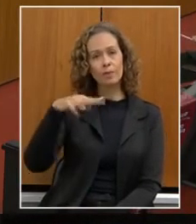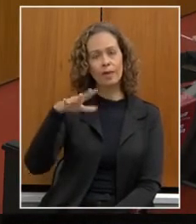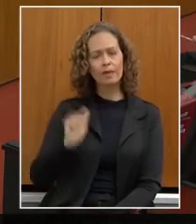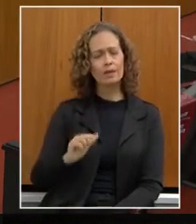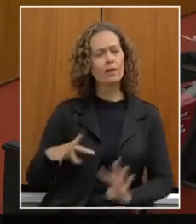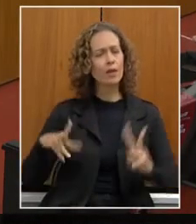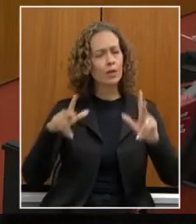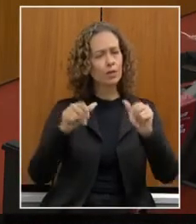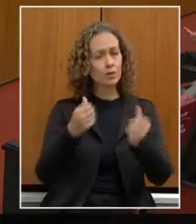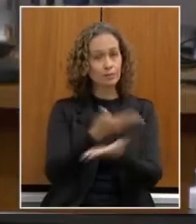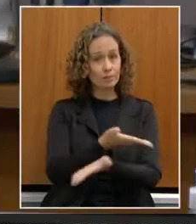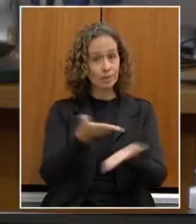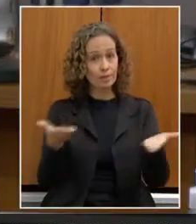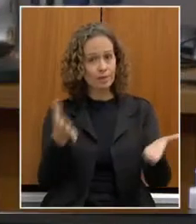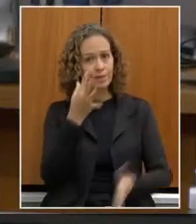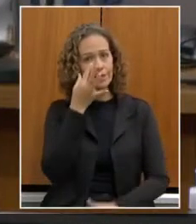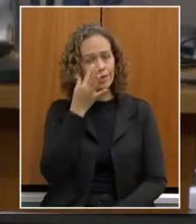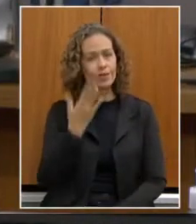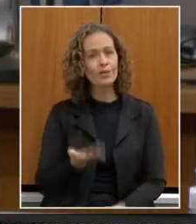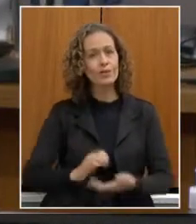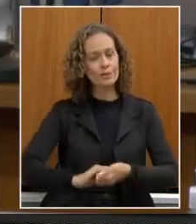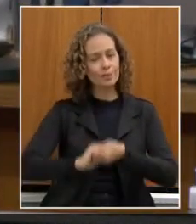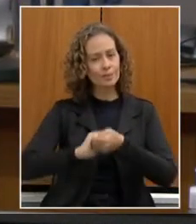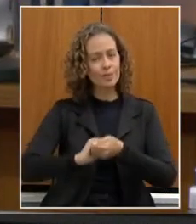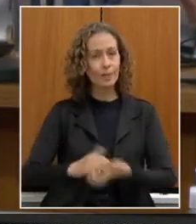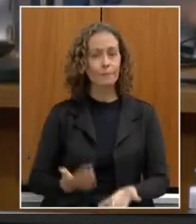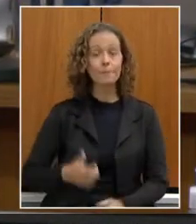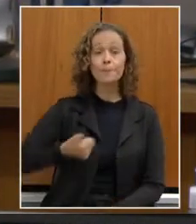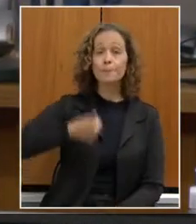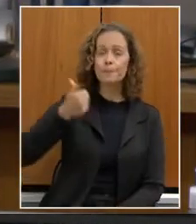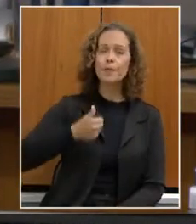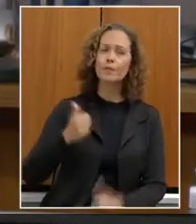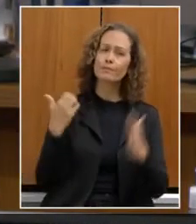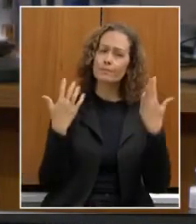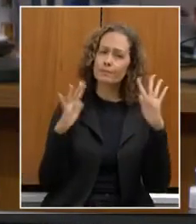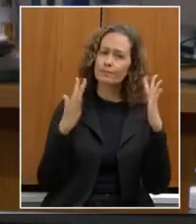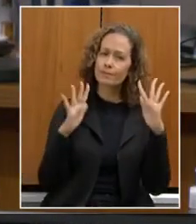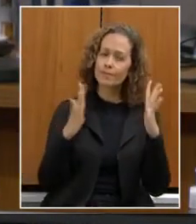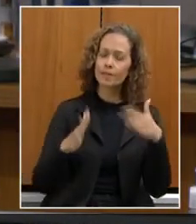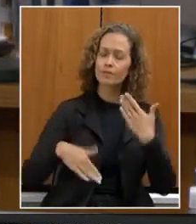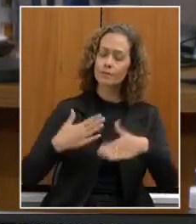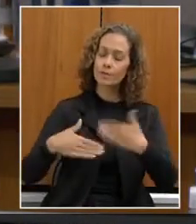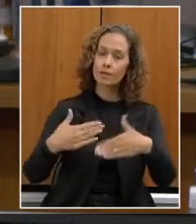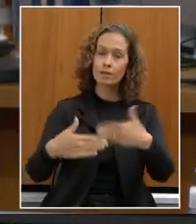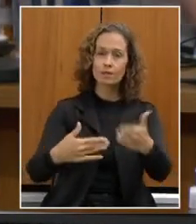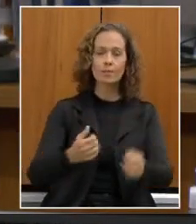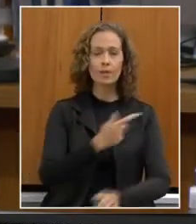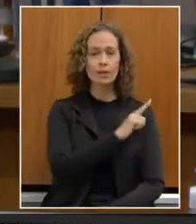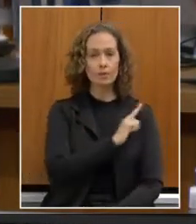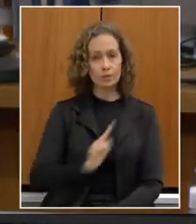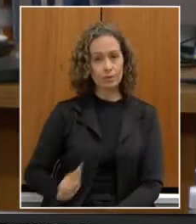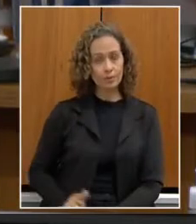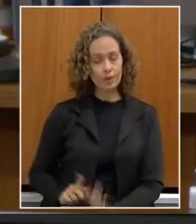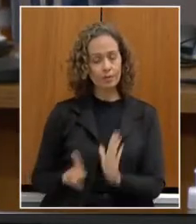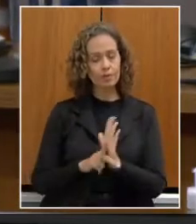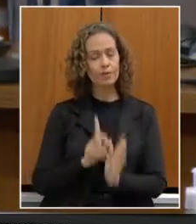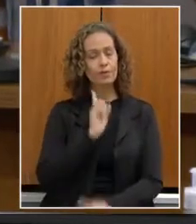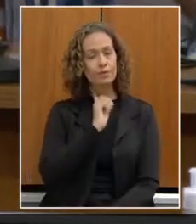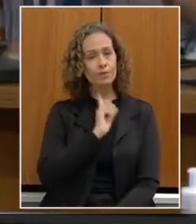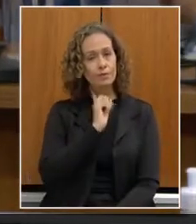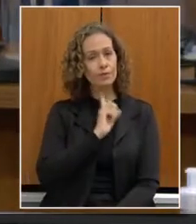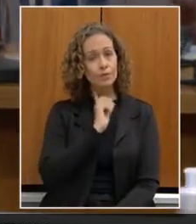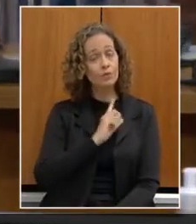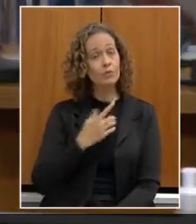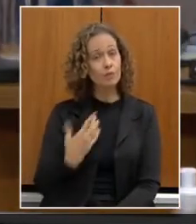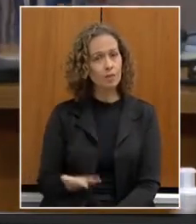eu queria primeiro parabenizar o desempenho do governo de Minas em relação